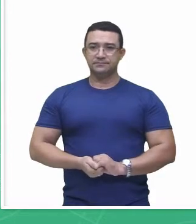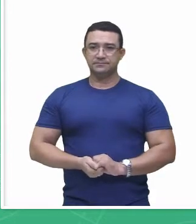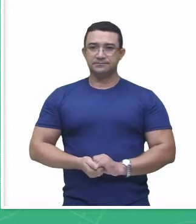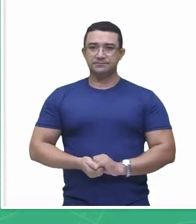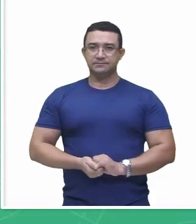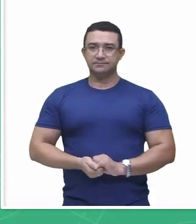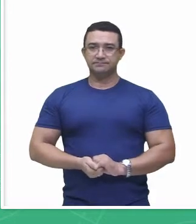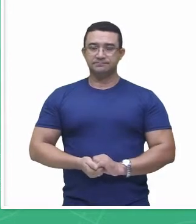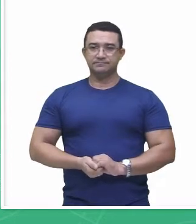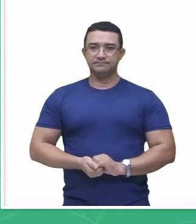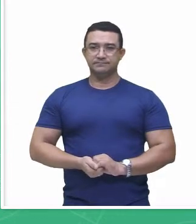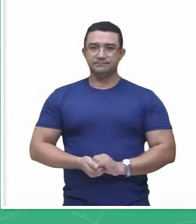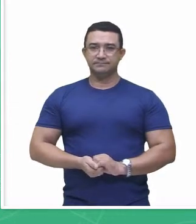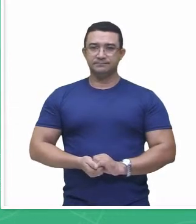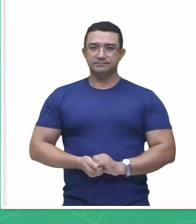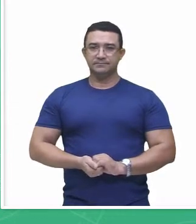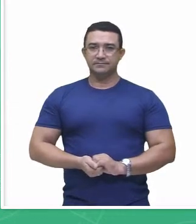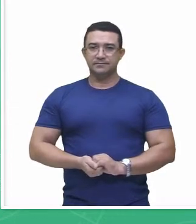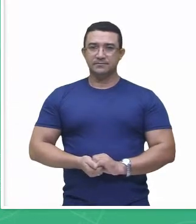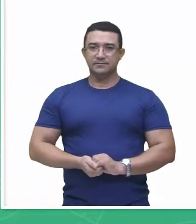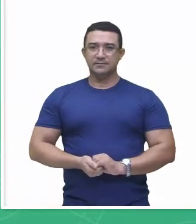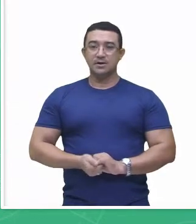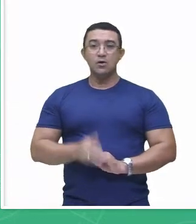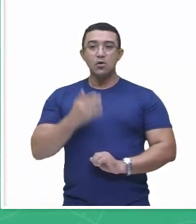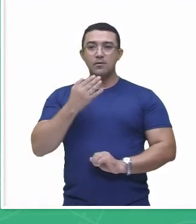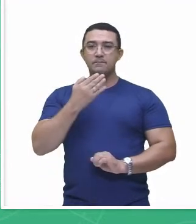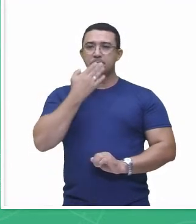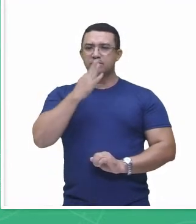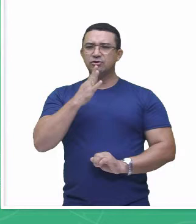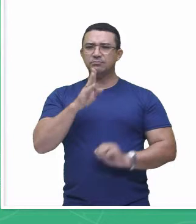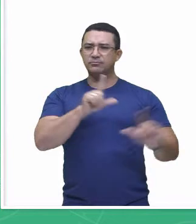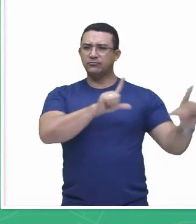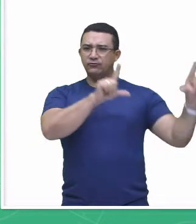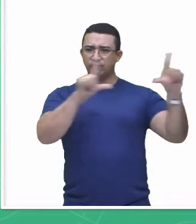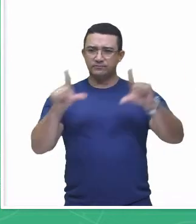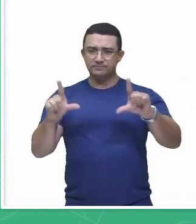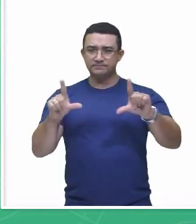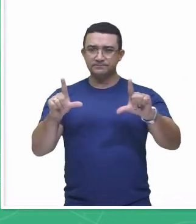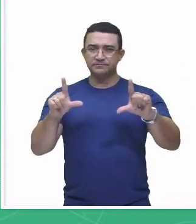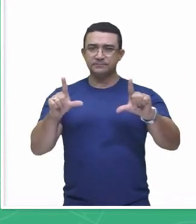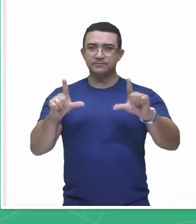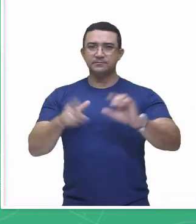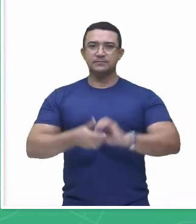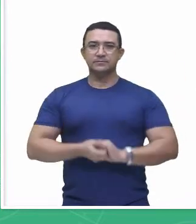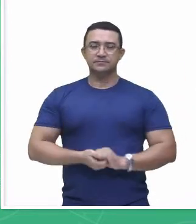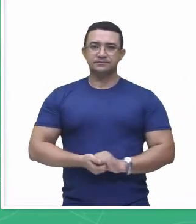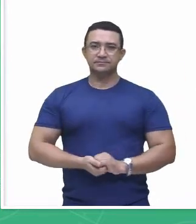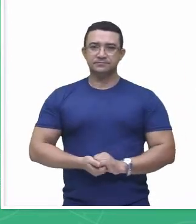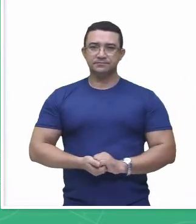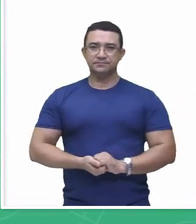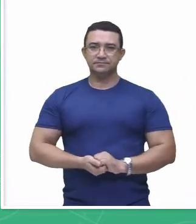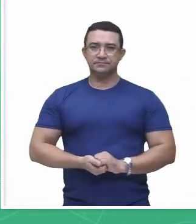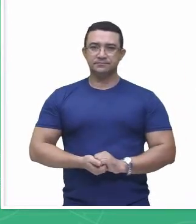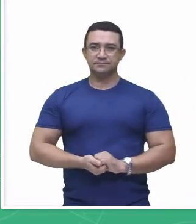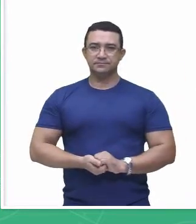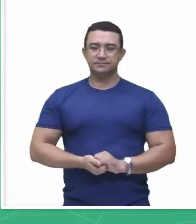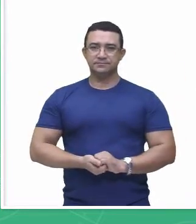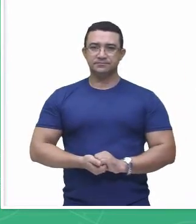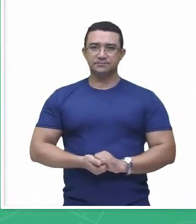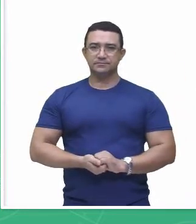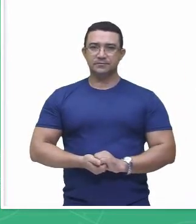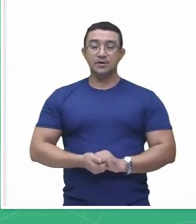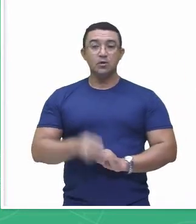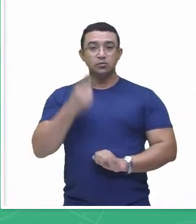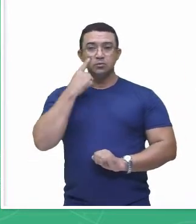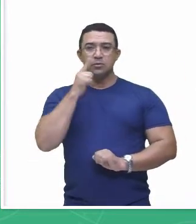Então, é aí. Eu vou pedir para voltar o enunciado e eu vou circular para vocês duas palavras